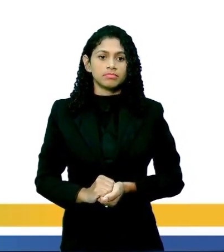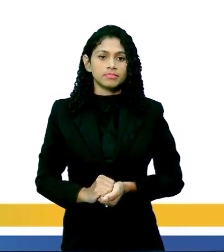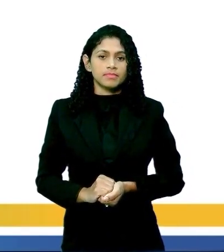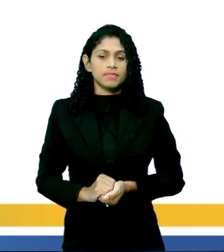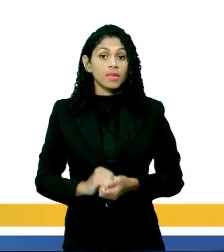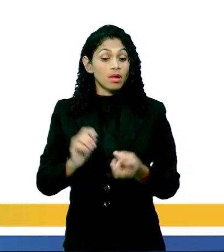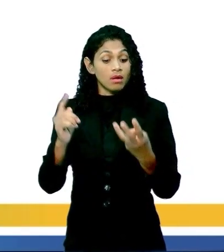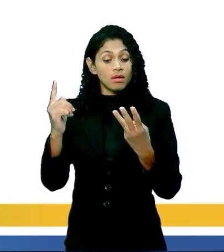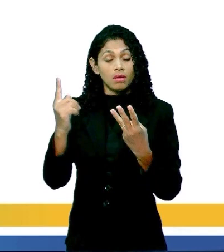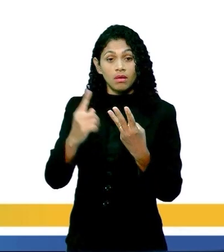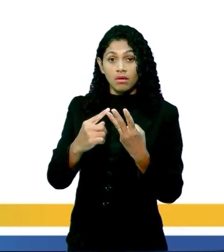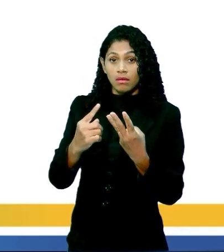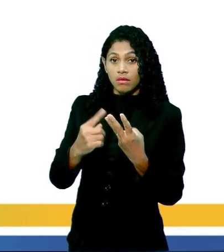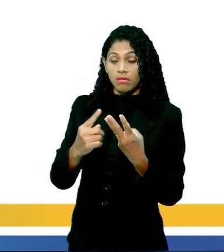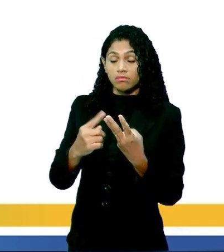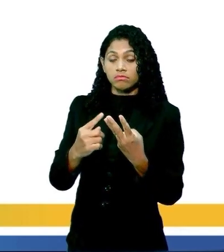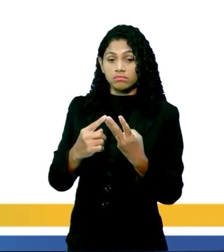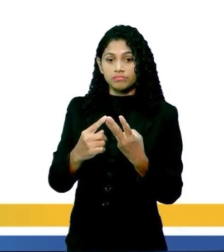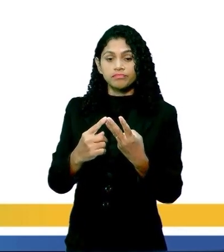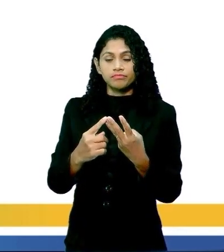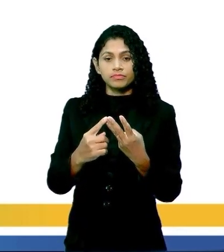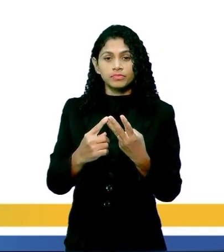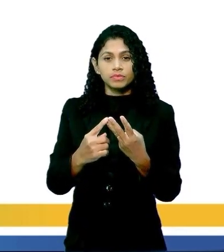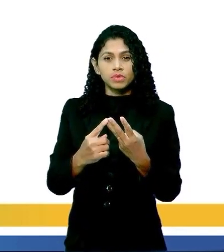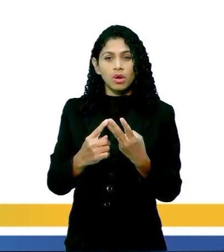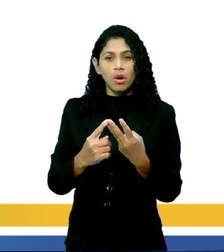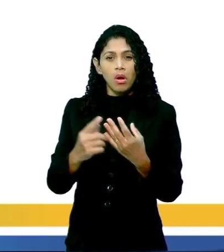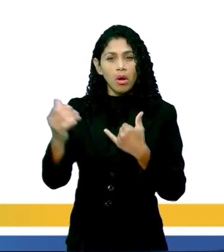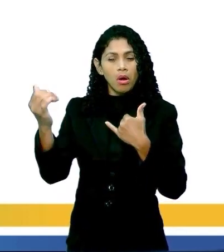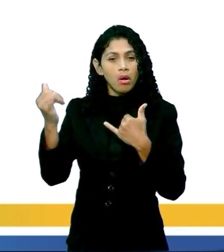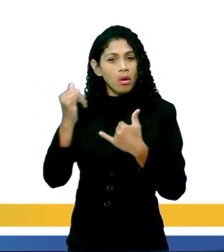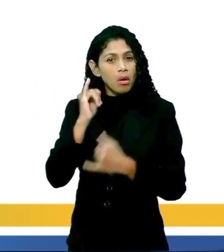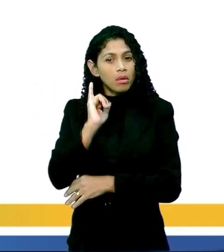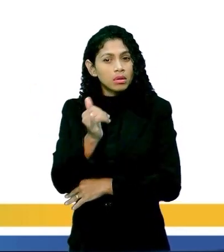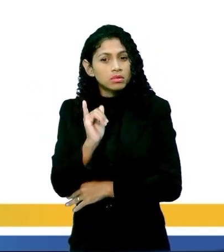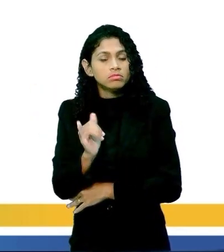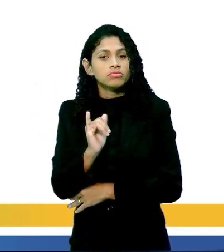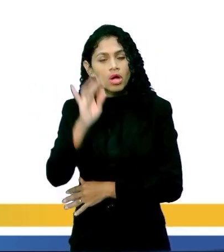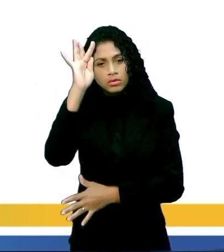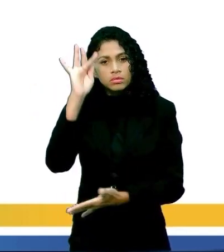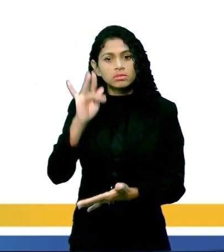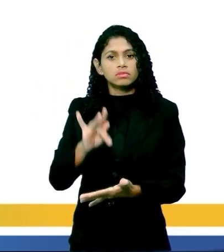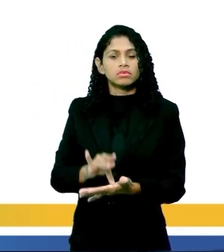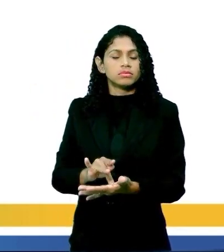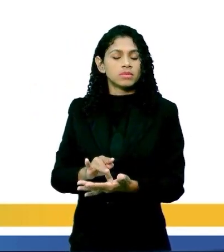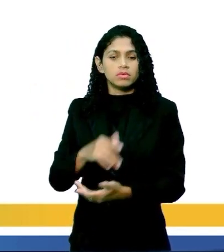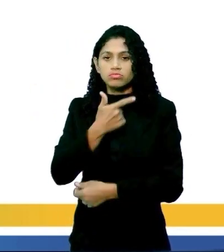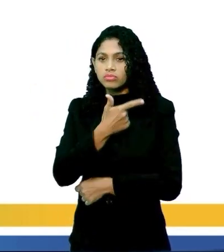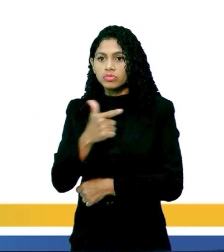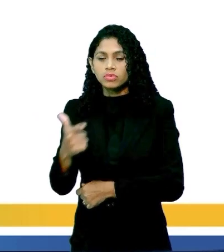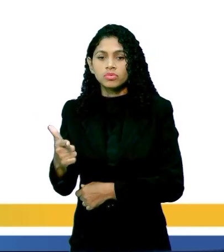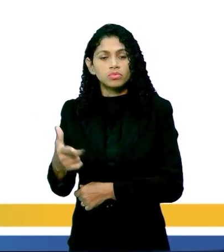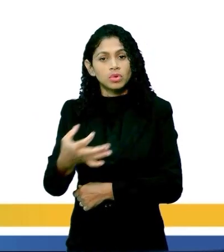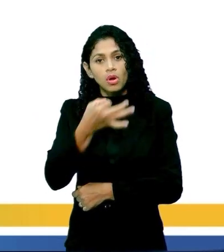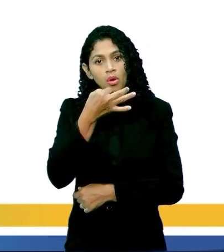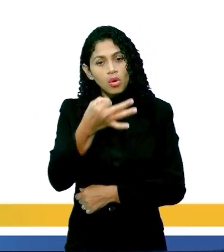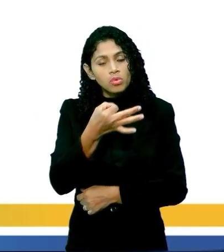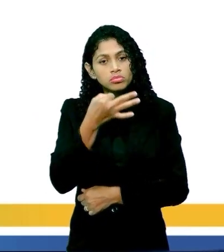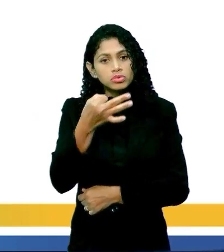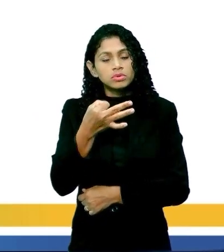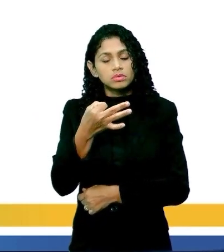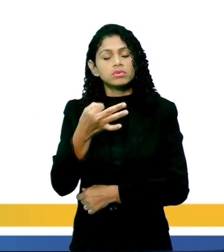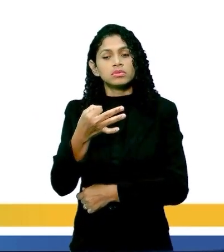3. Relata fatos de forma impessoal e imparcial, não havendo opiniões e juízos de valor